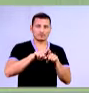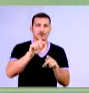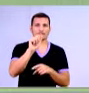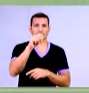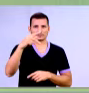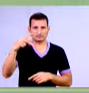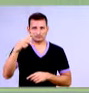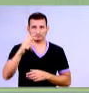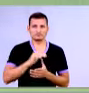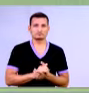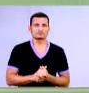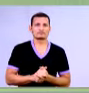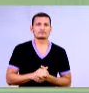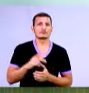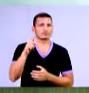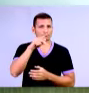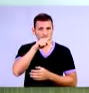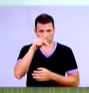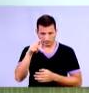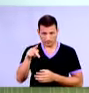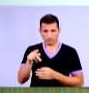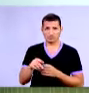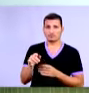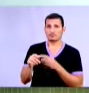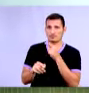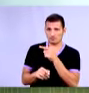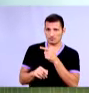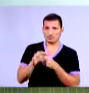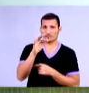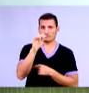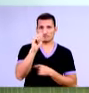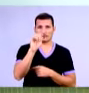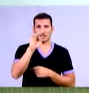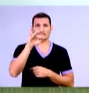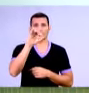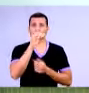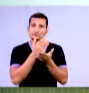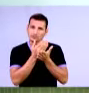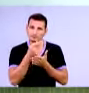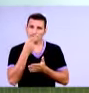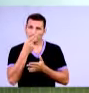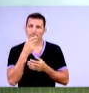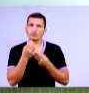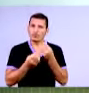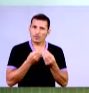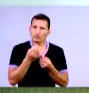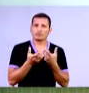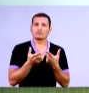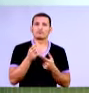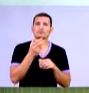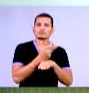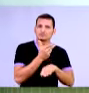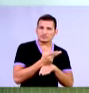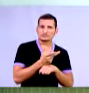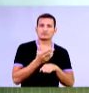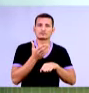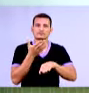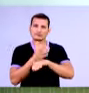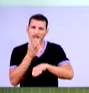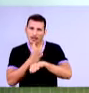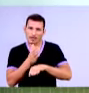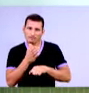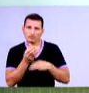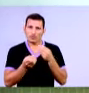O professor Fábio, no início, falou sobre isso, né? Associar a multimídia à execução de tarefas. Então,